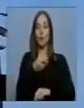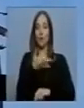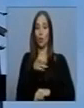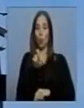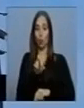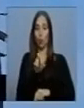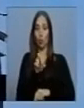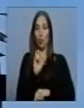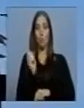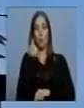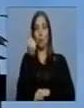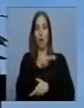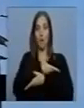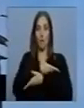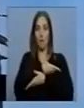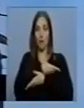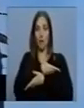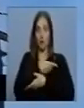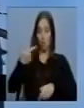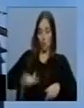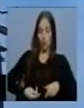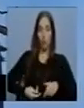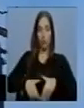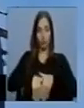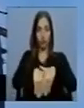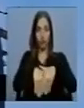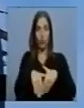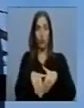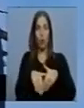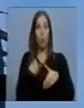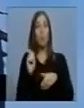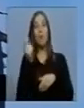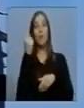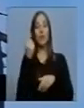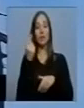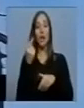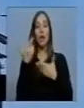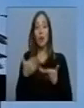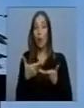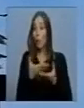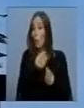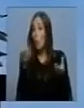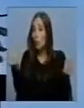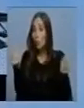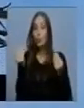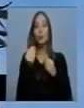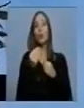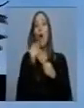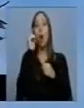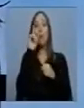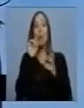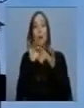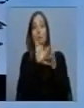criado por sua autorização de vidro e hoje em dia existe muitos casais a correr inclusive o